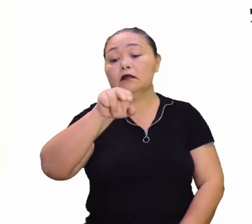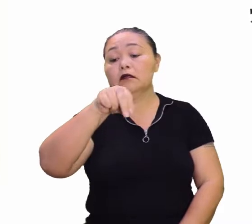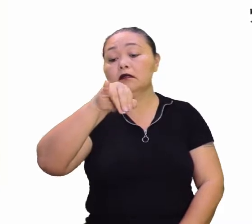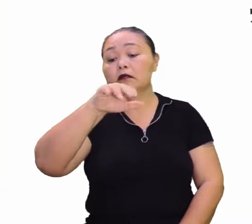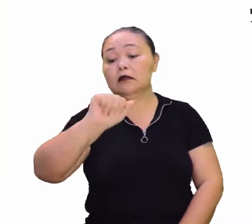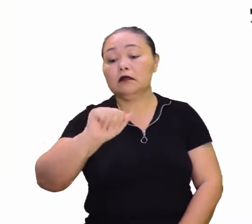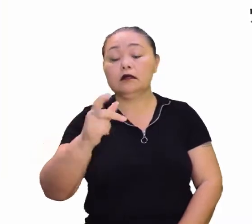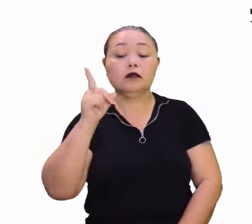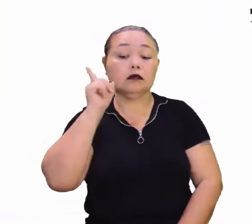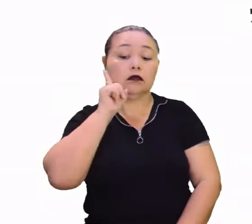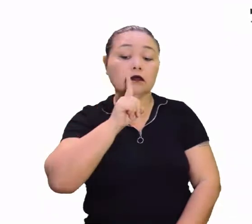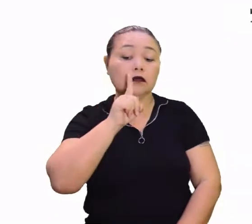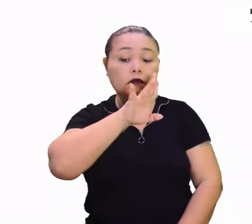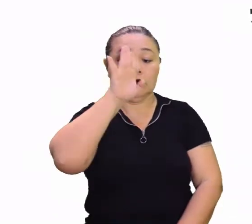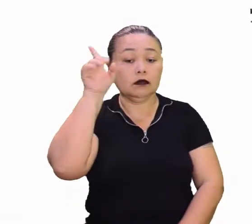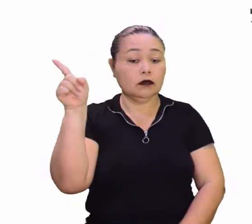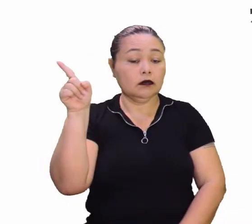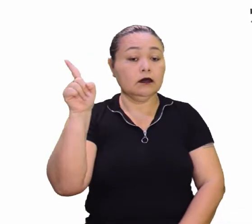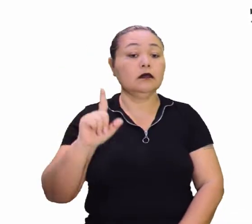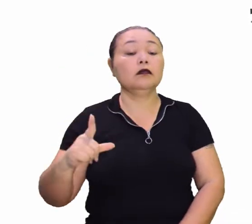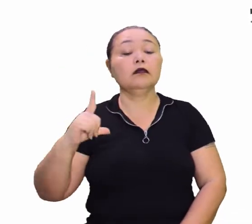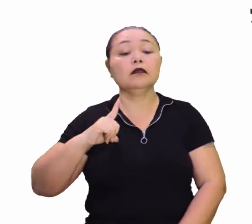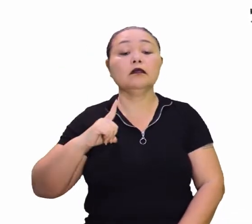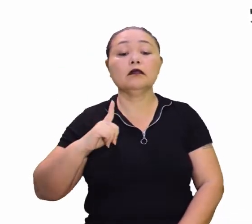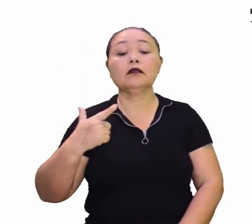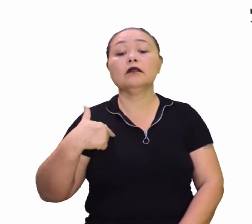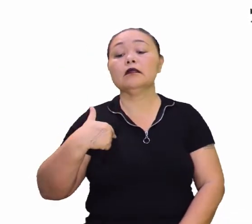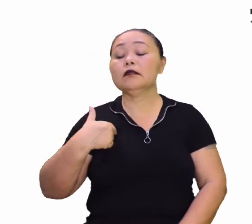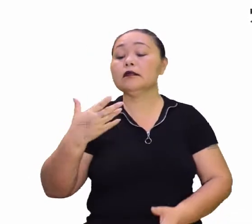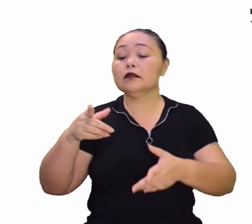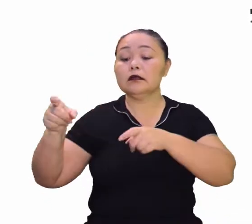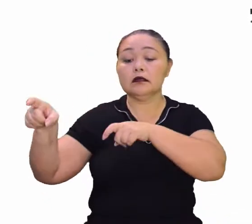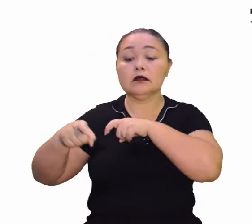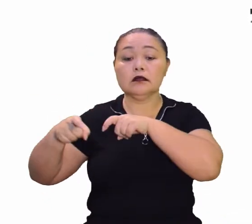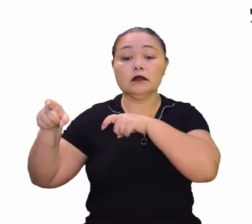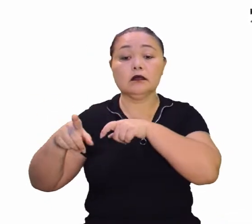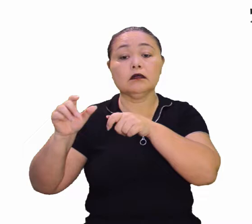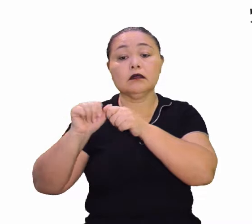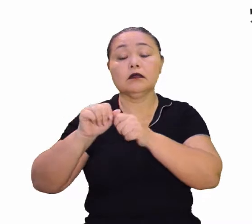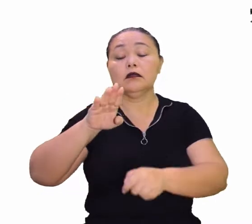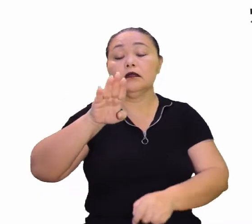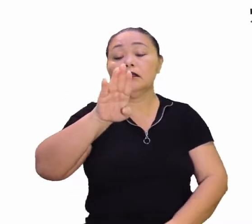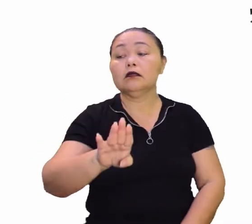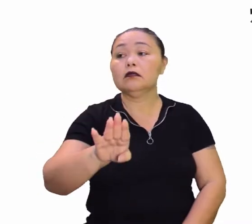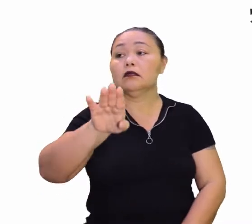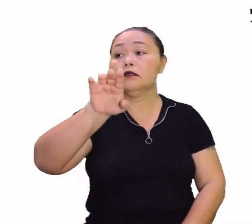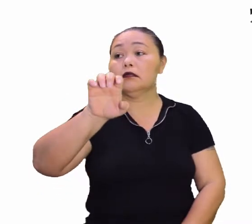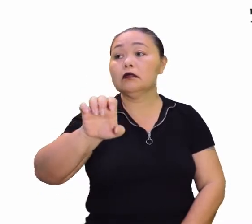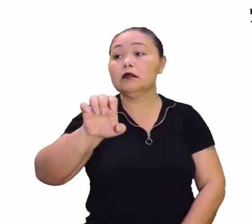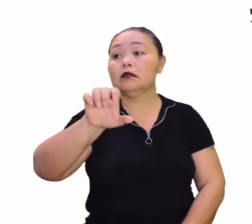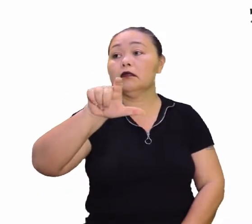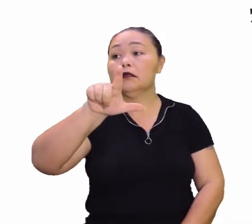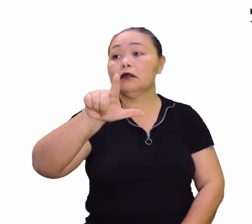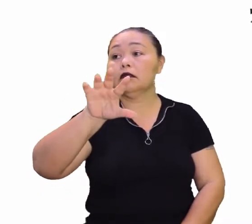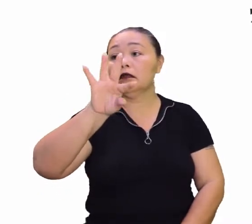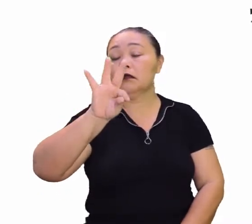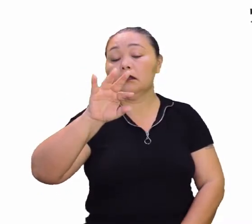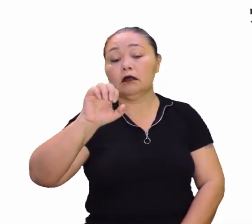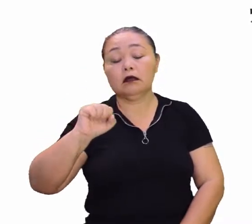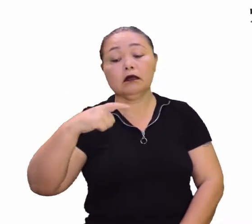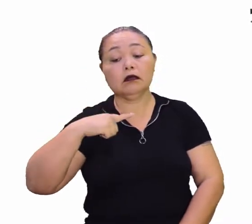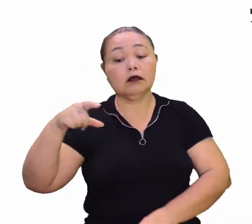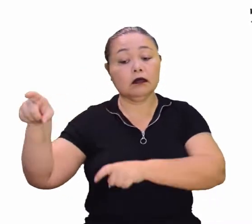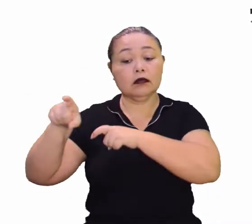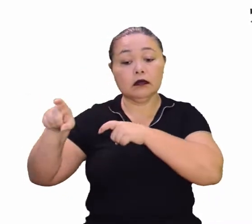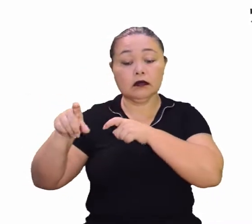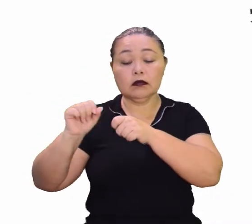lá. Falamos sobre os cinturões agrícolas, que são os belts dentro dos Estados Unidos, e falamos que dentro dos Estados Unidos essas